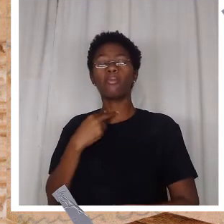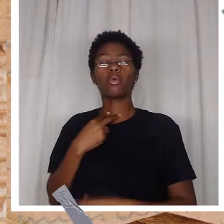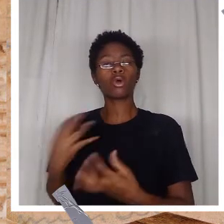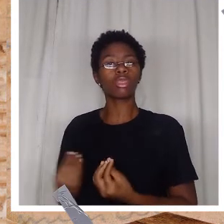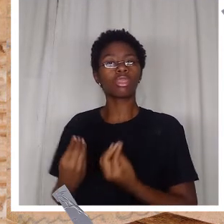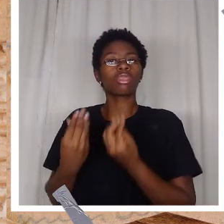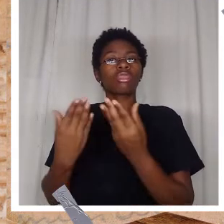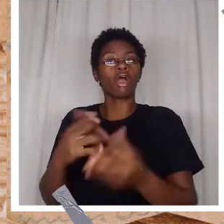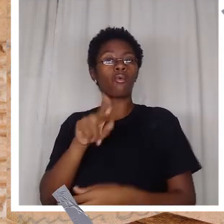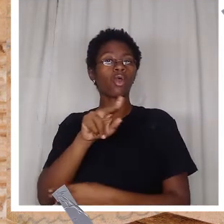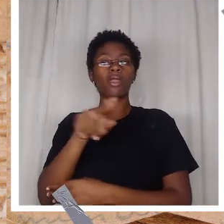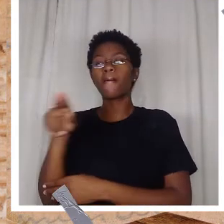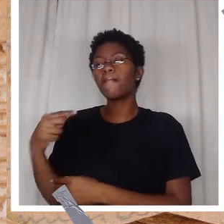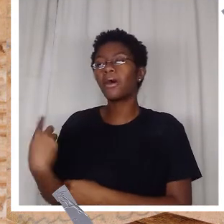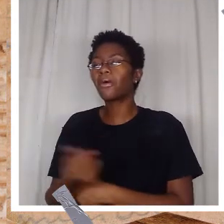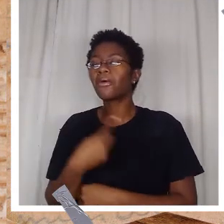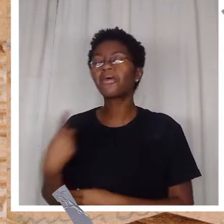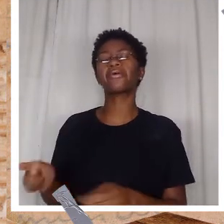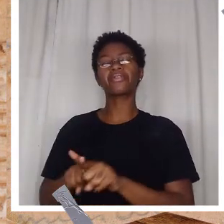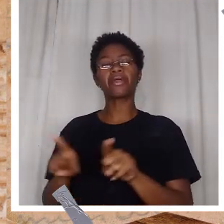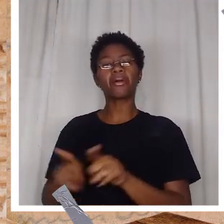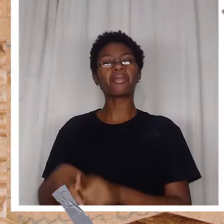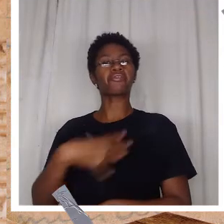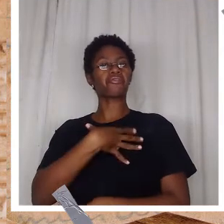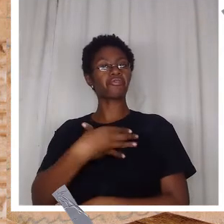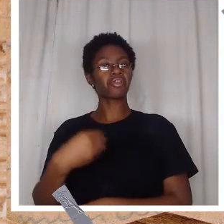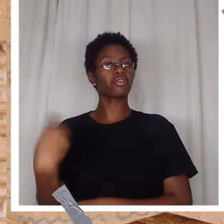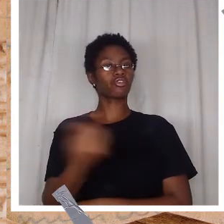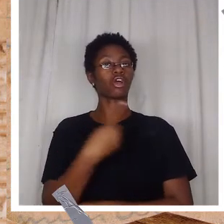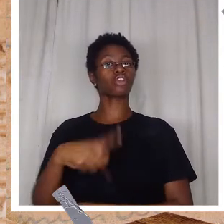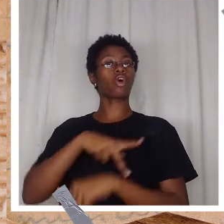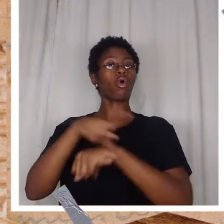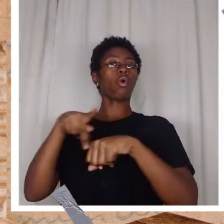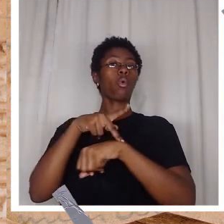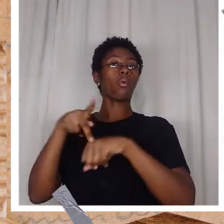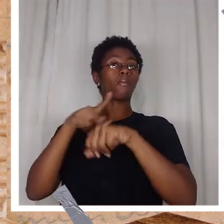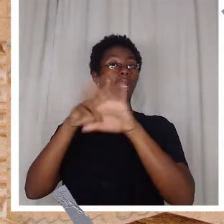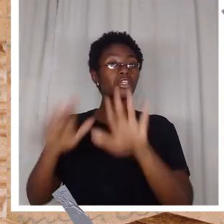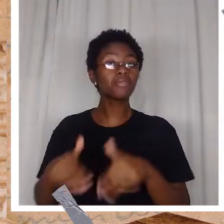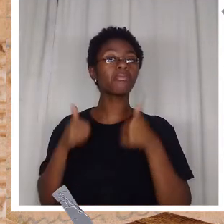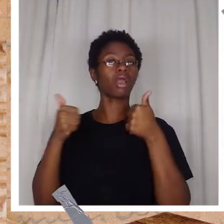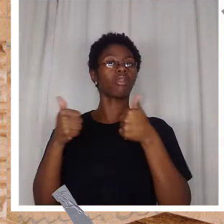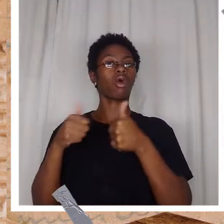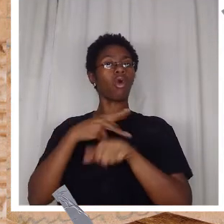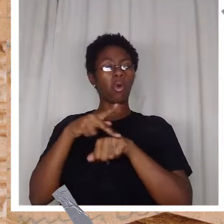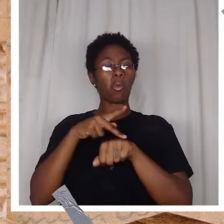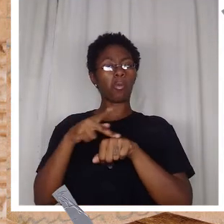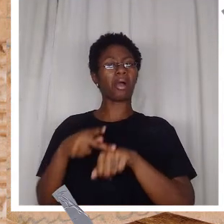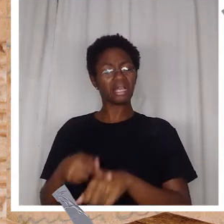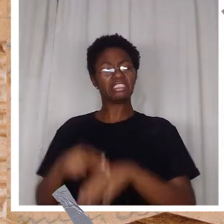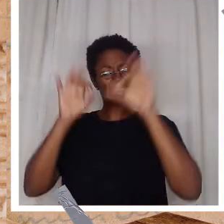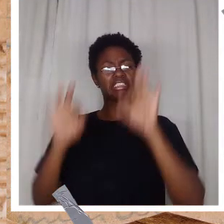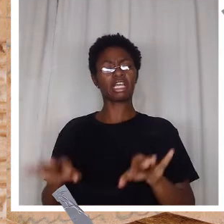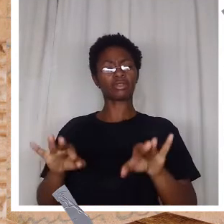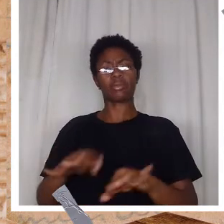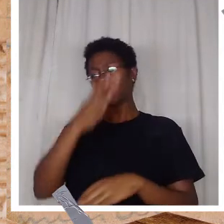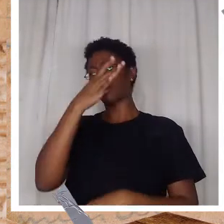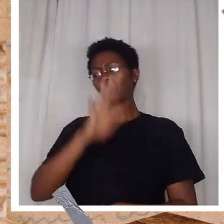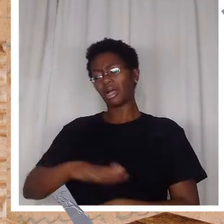nossos filhos, aos brasileiros, um país decente para uma criança crescer,